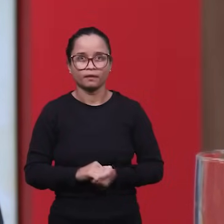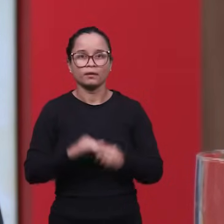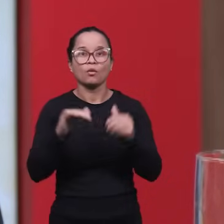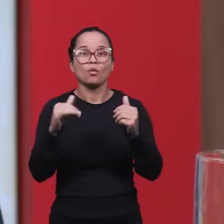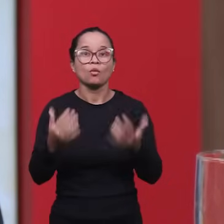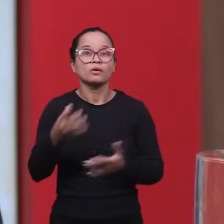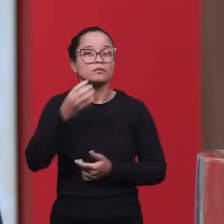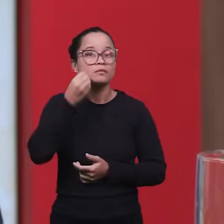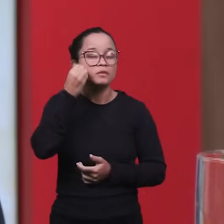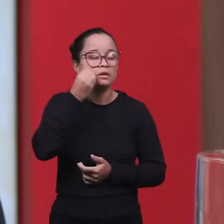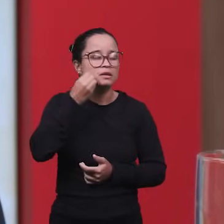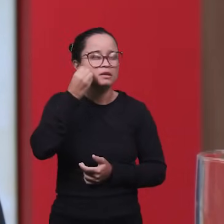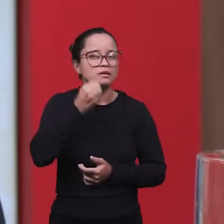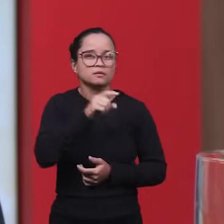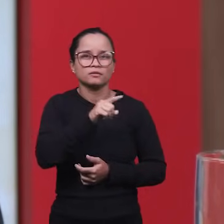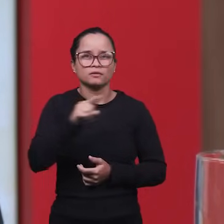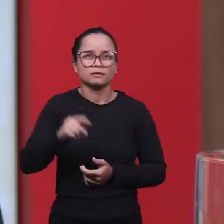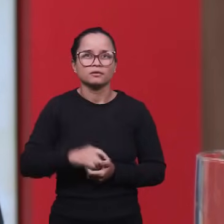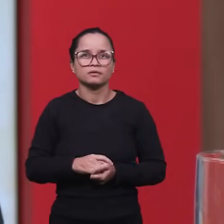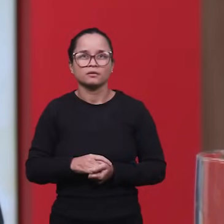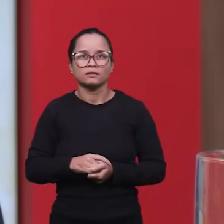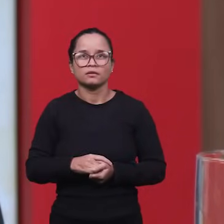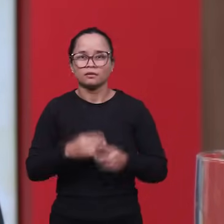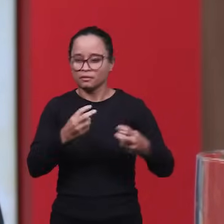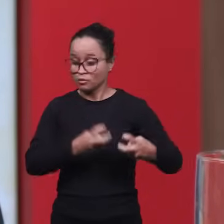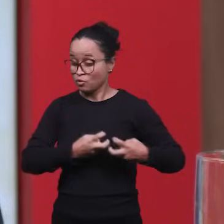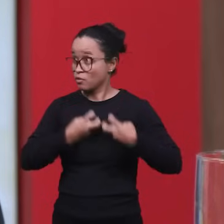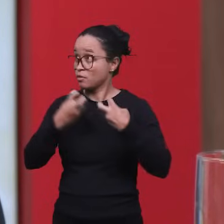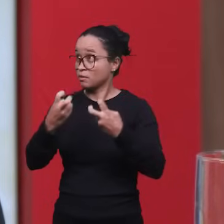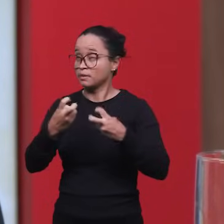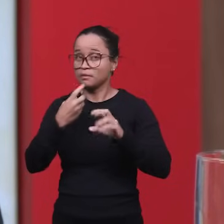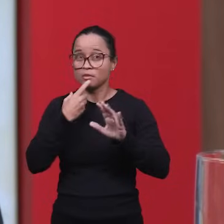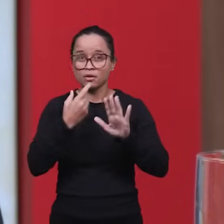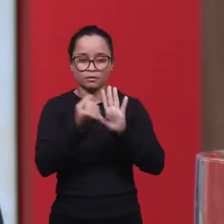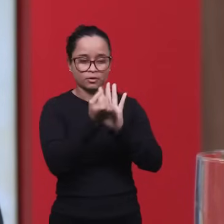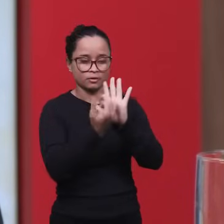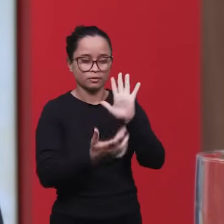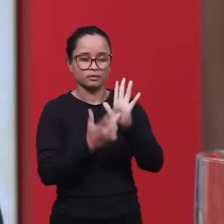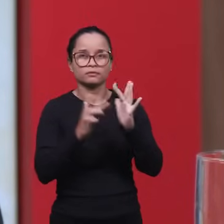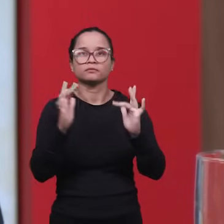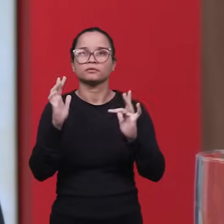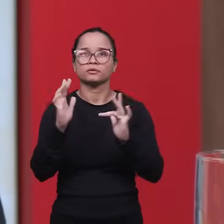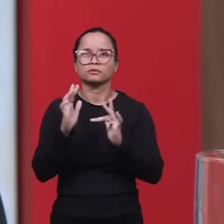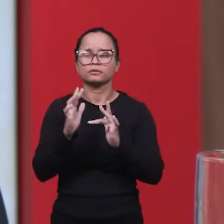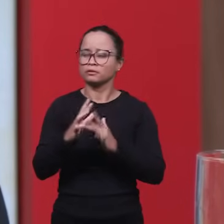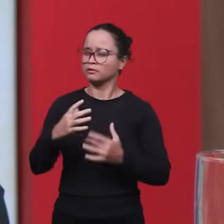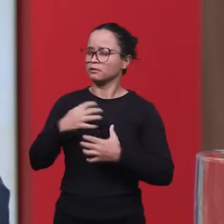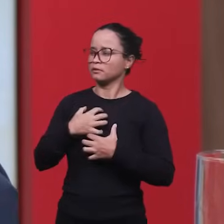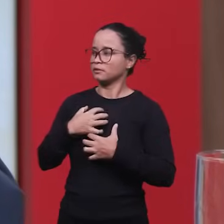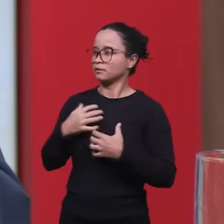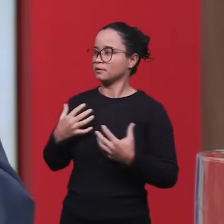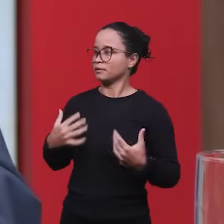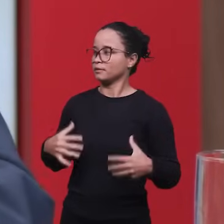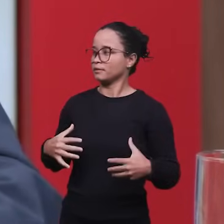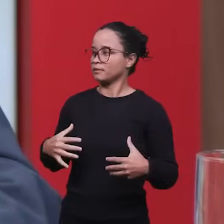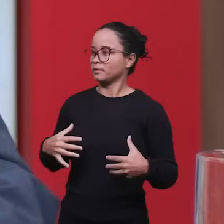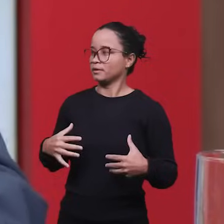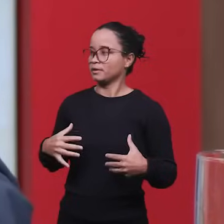qual a experiência que vocês têm com o clamor pelo sangue de Jesus? Nós tomamos um